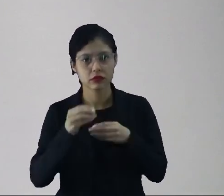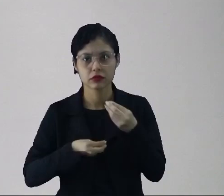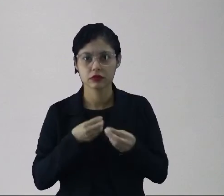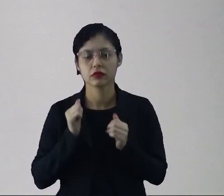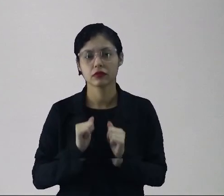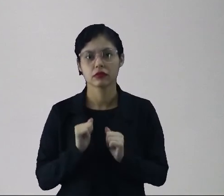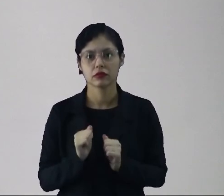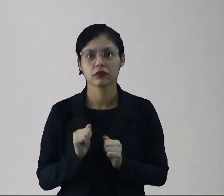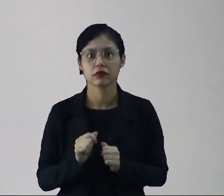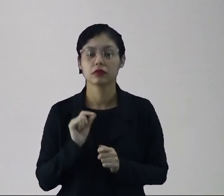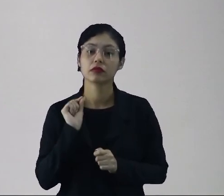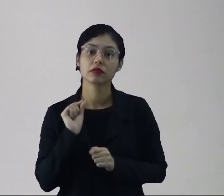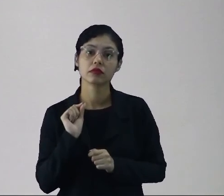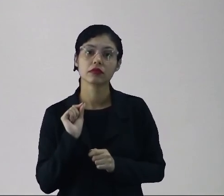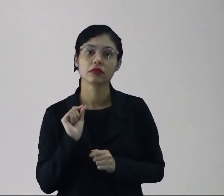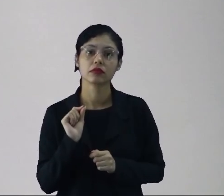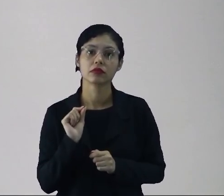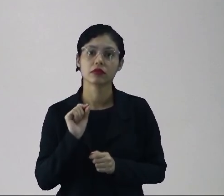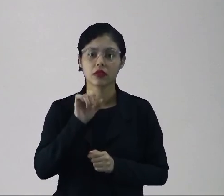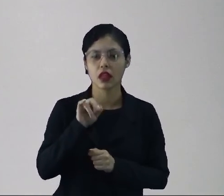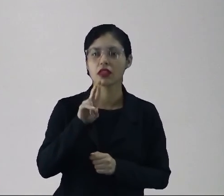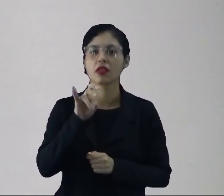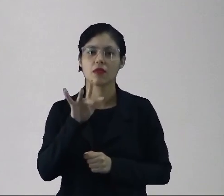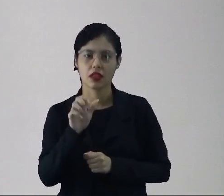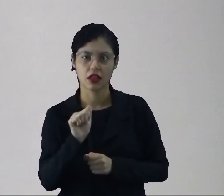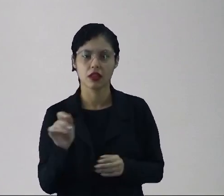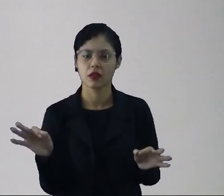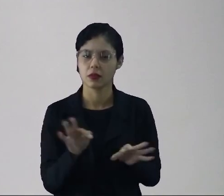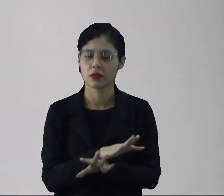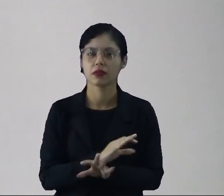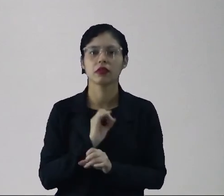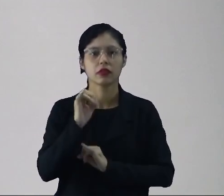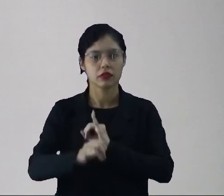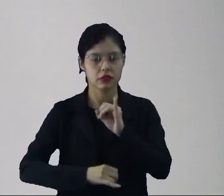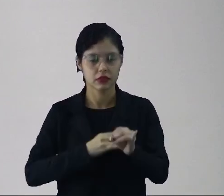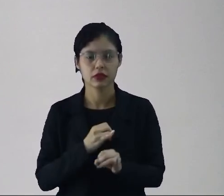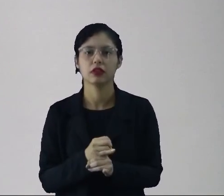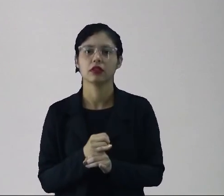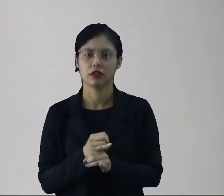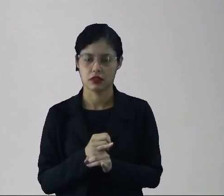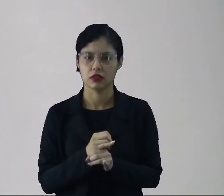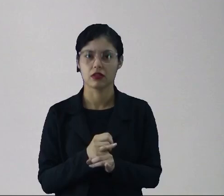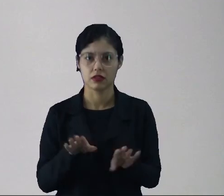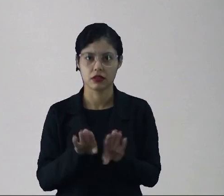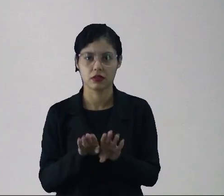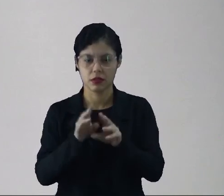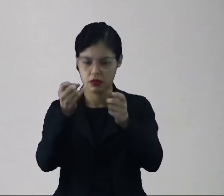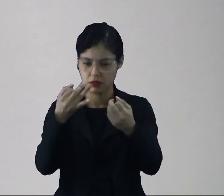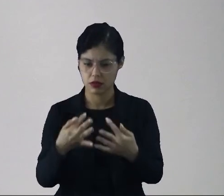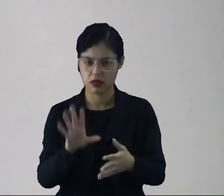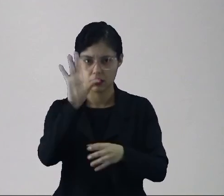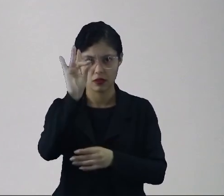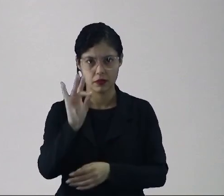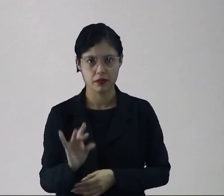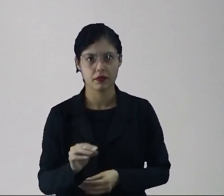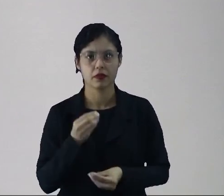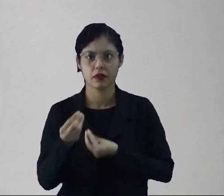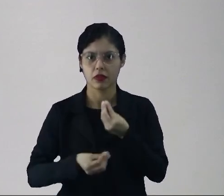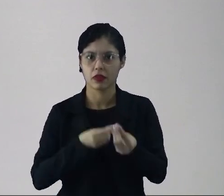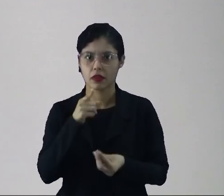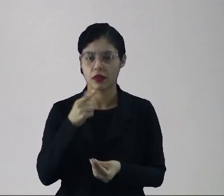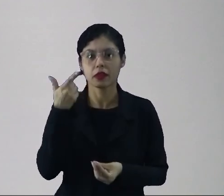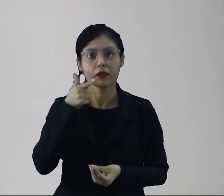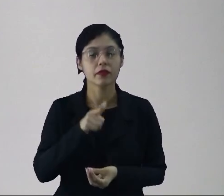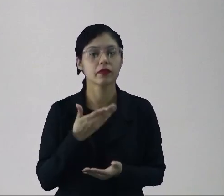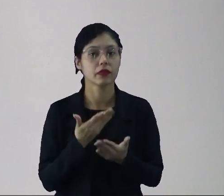também você pode fazer o quê veja simulados prontos na internet tem eles comentados tá vê uma maneira de que